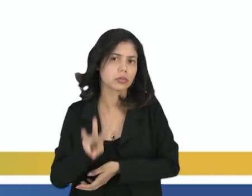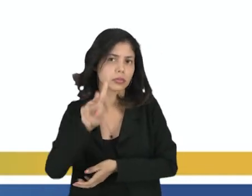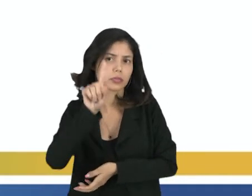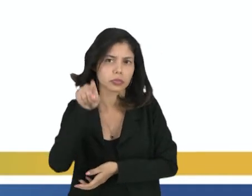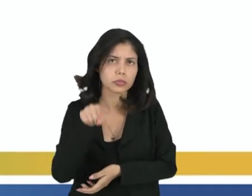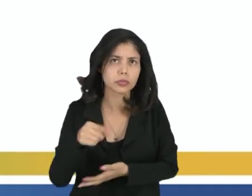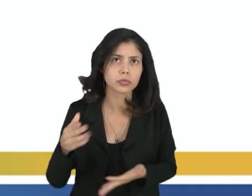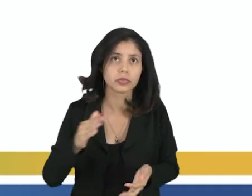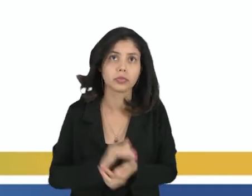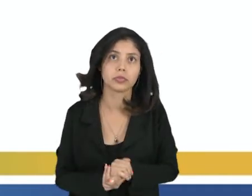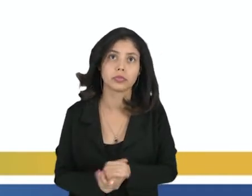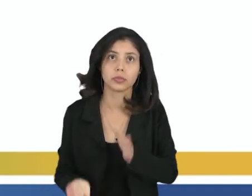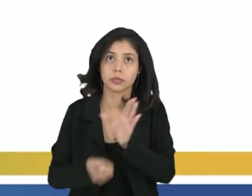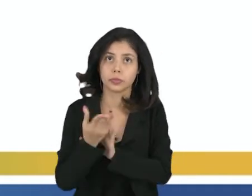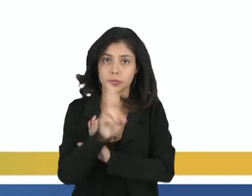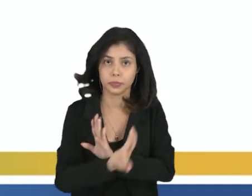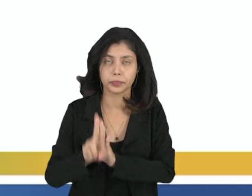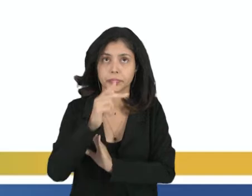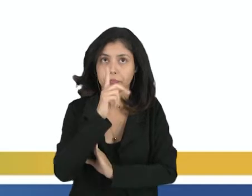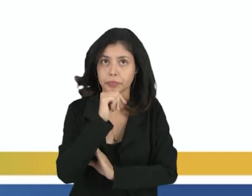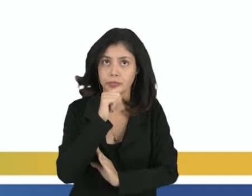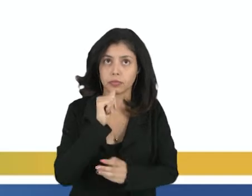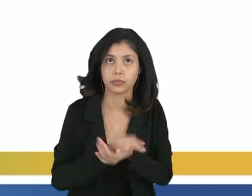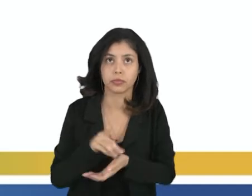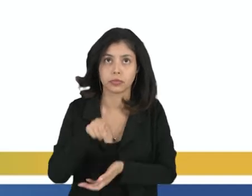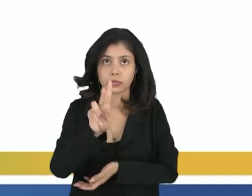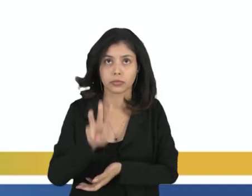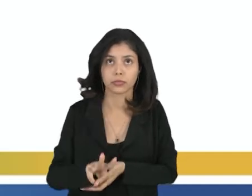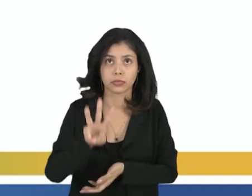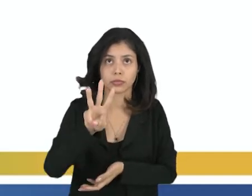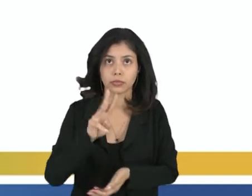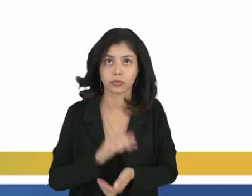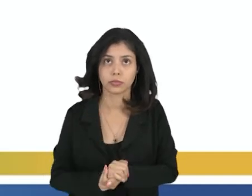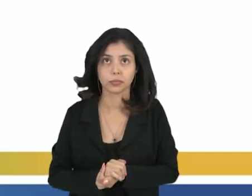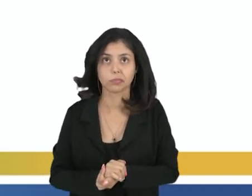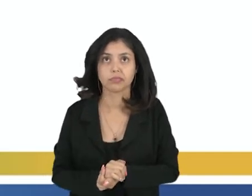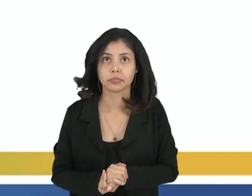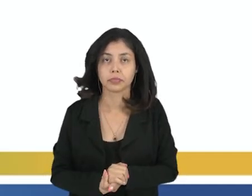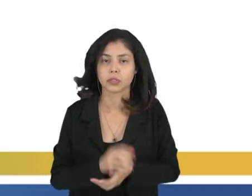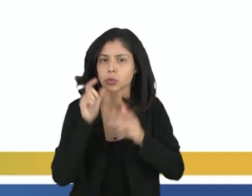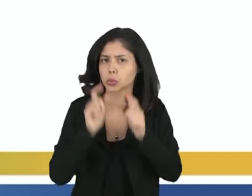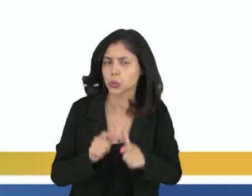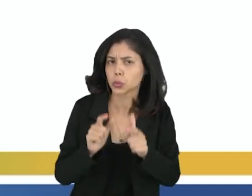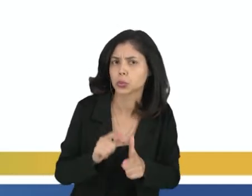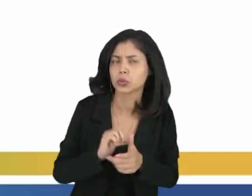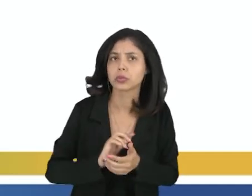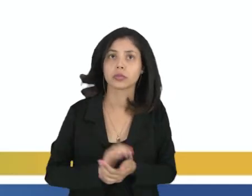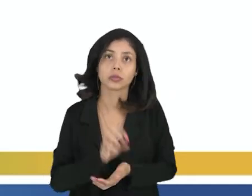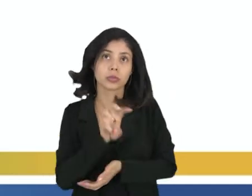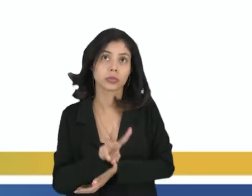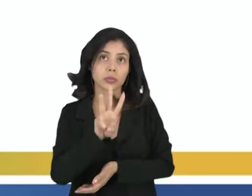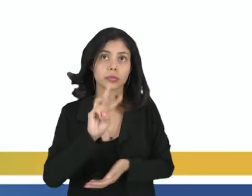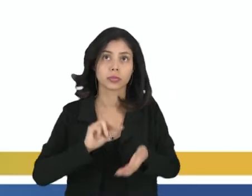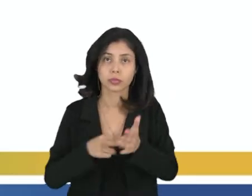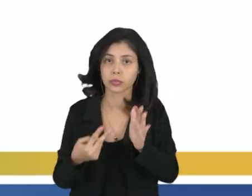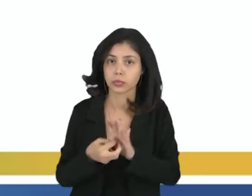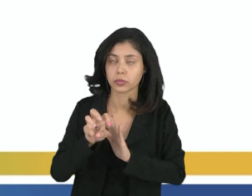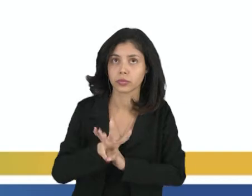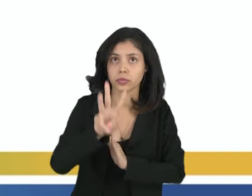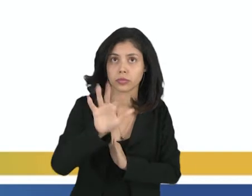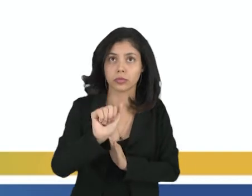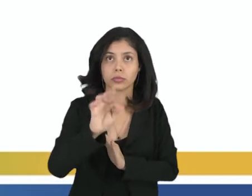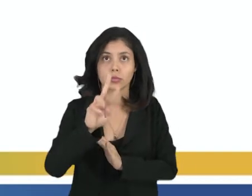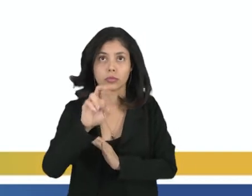é o Kw? O produto iônico da água representado pelo Kw, de onde vem esse W, né? O W vem